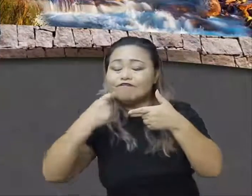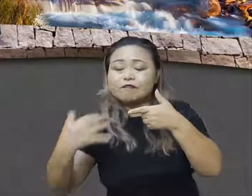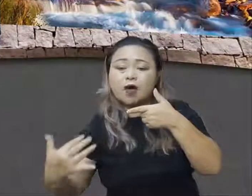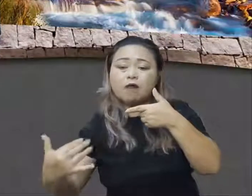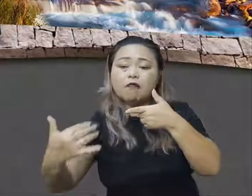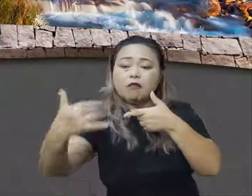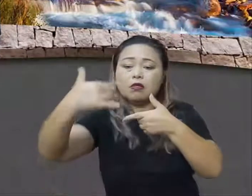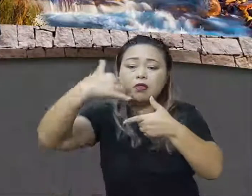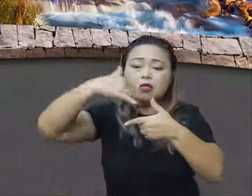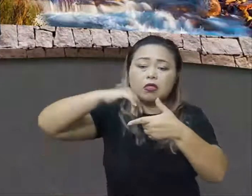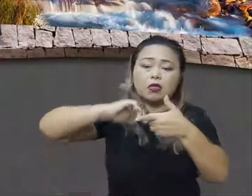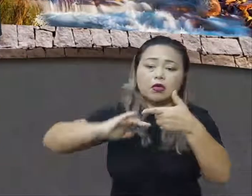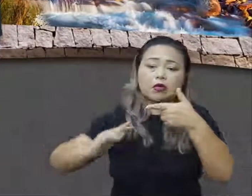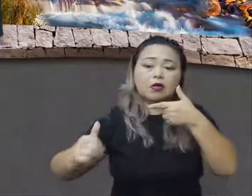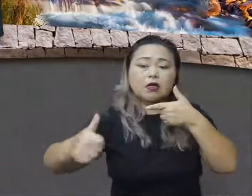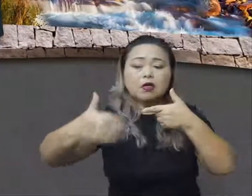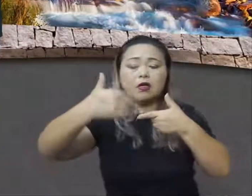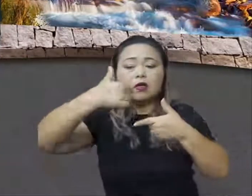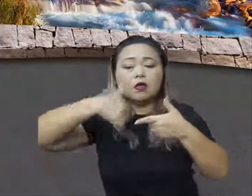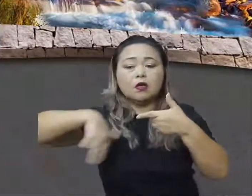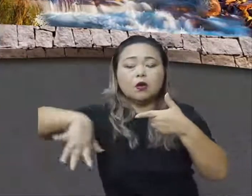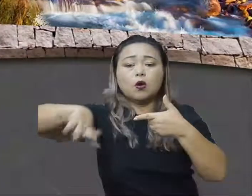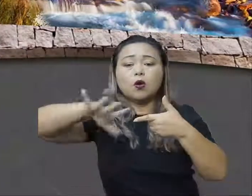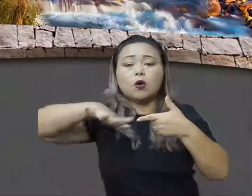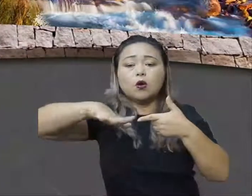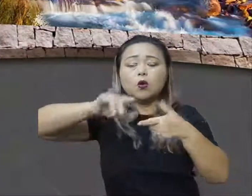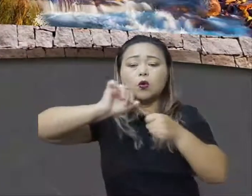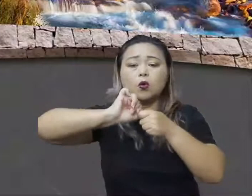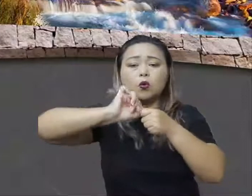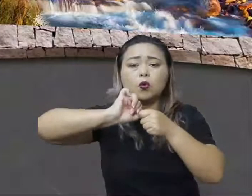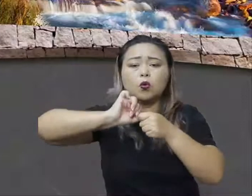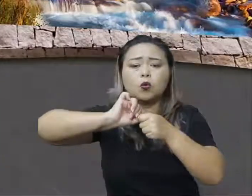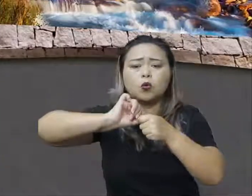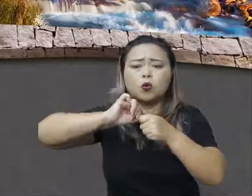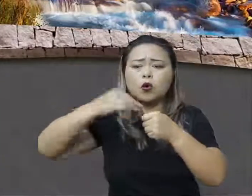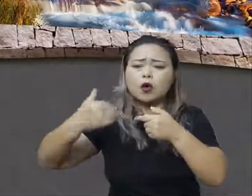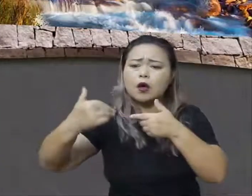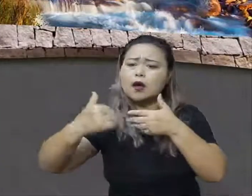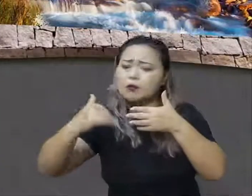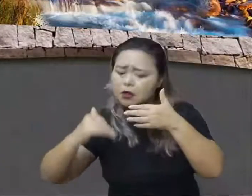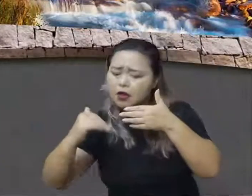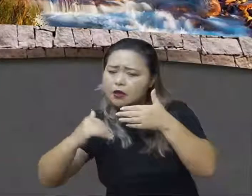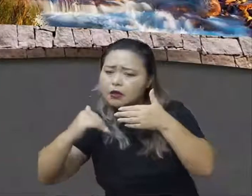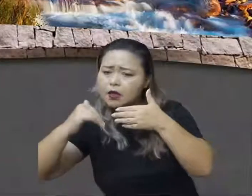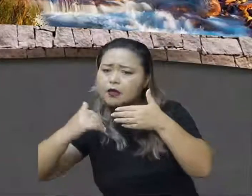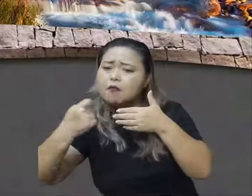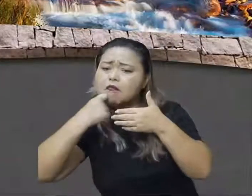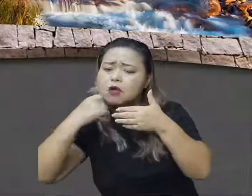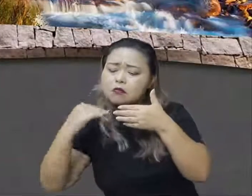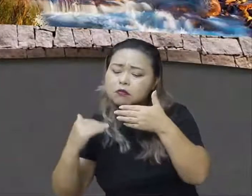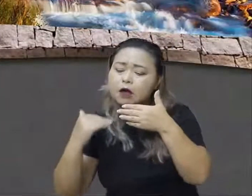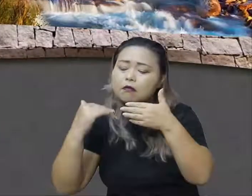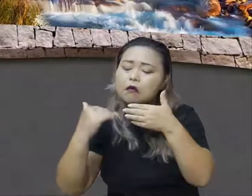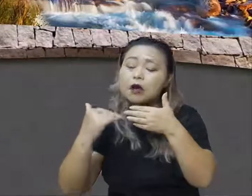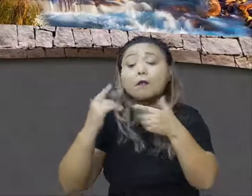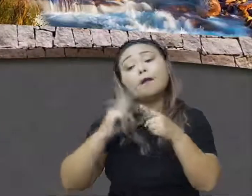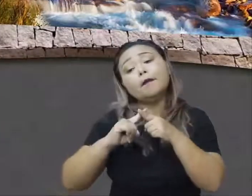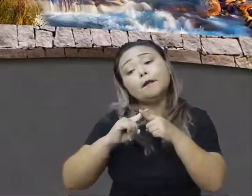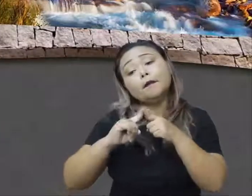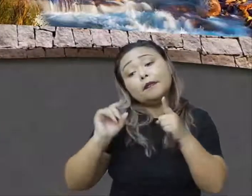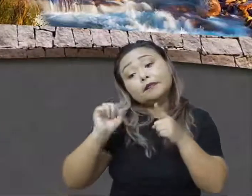espécies nativas da região. Você diz assim, mas professor, botaram umas escadinhas para o peixe subir? Sim, mas mesmo